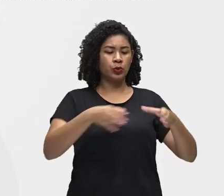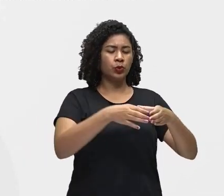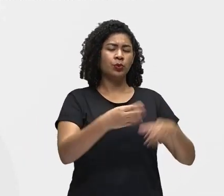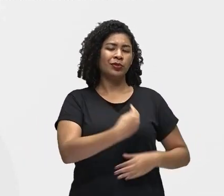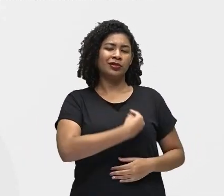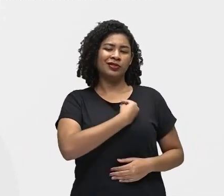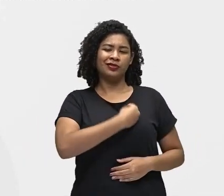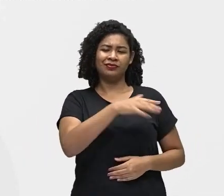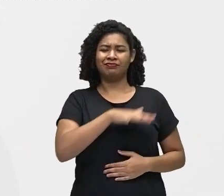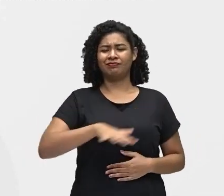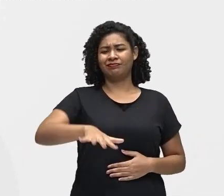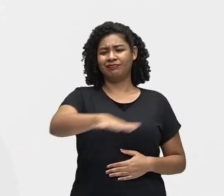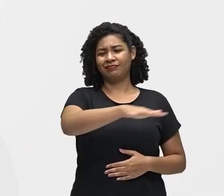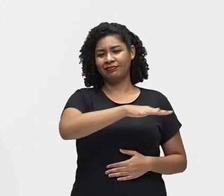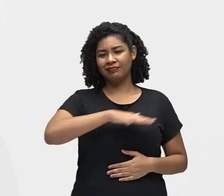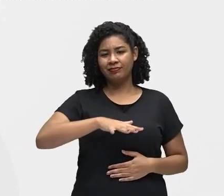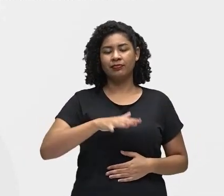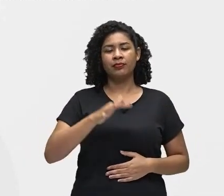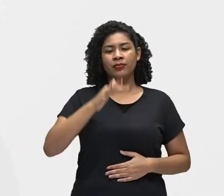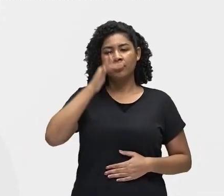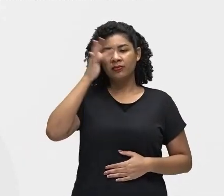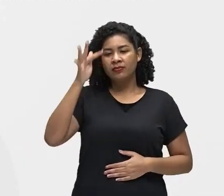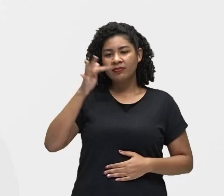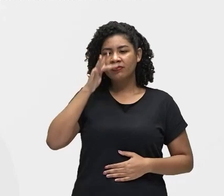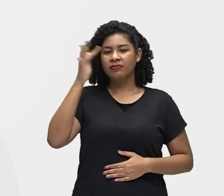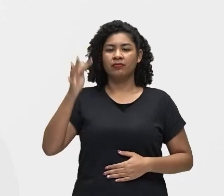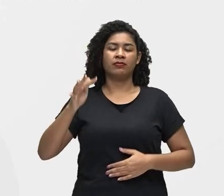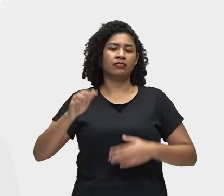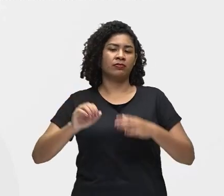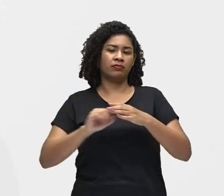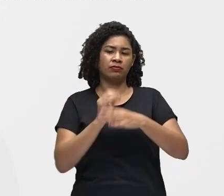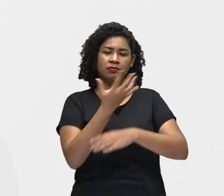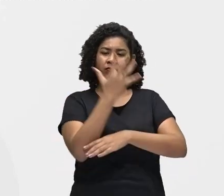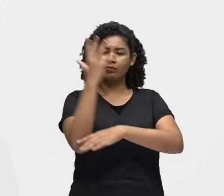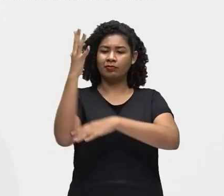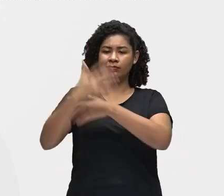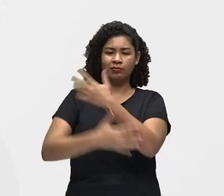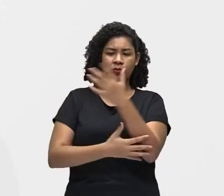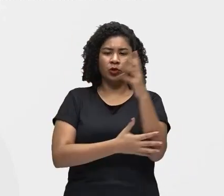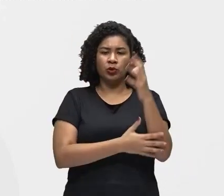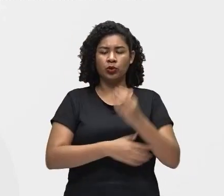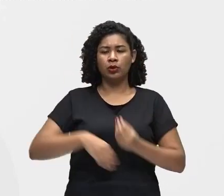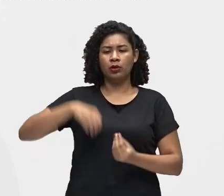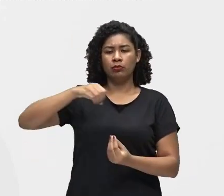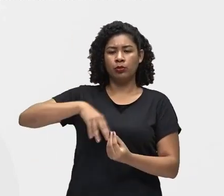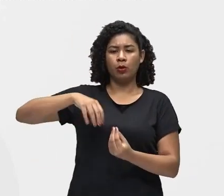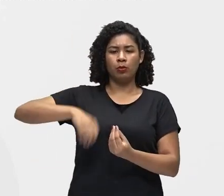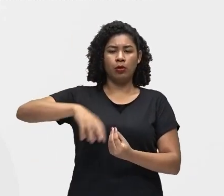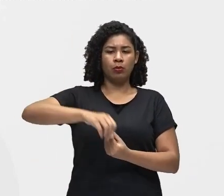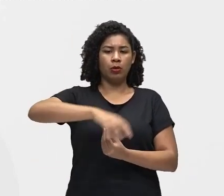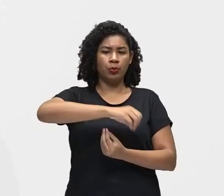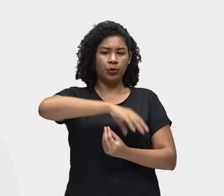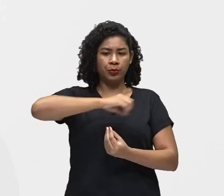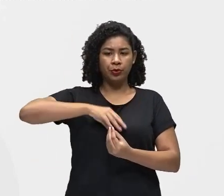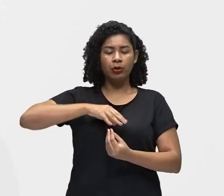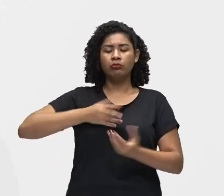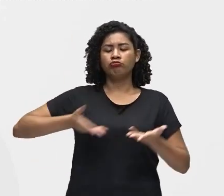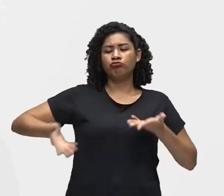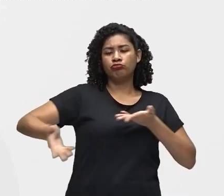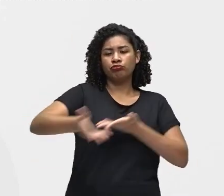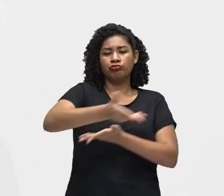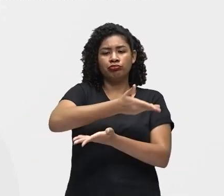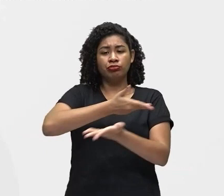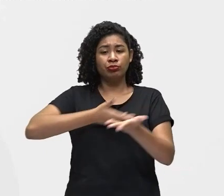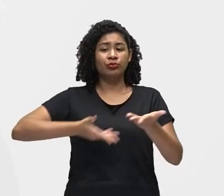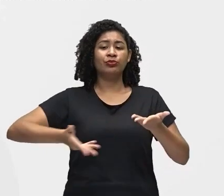geral, né? As plantas, os animais, os fungos, né, que são seres decompositores, todos eles vão estar interagindo.